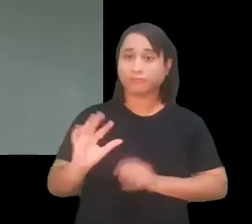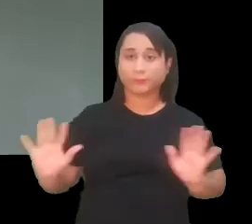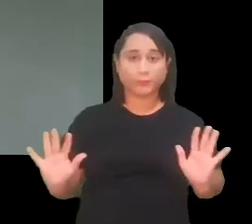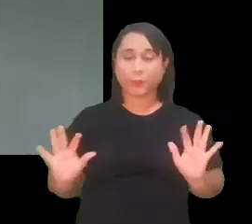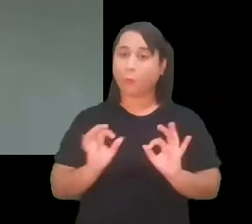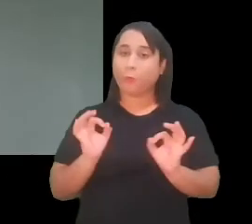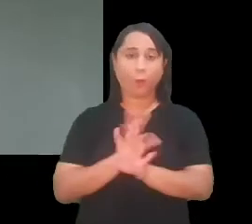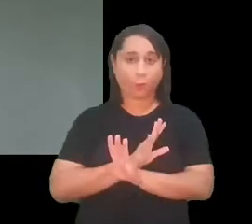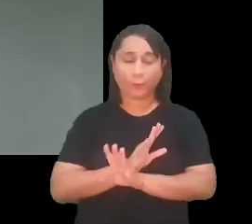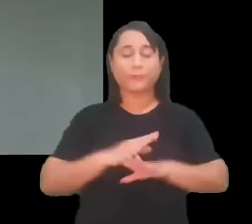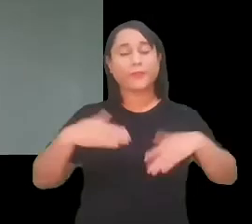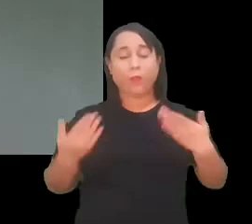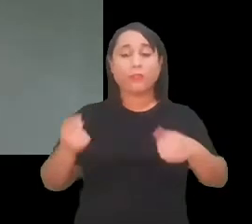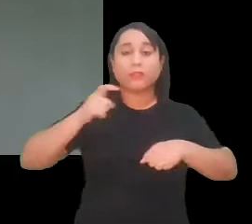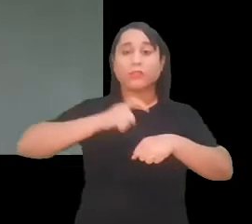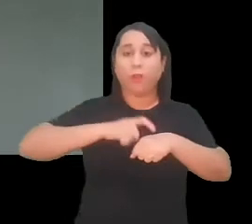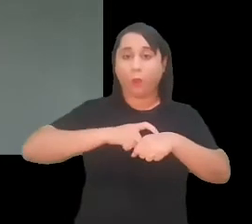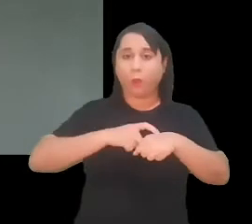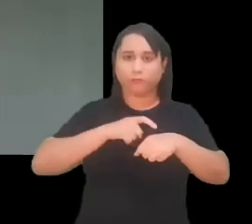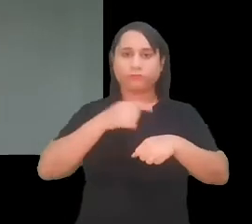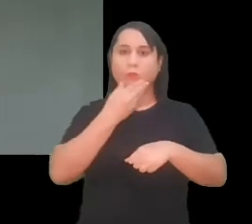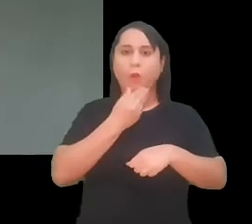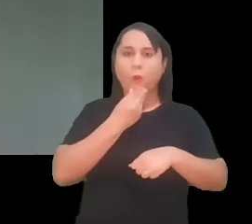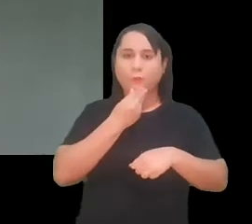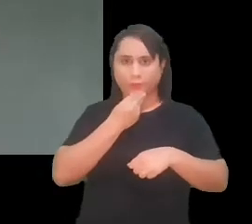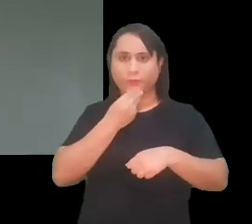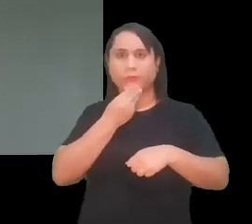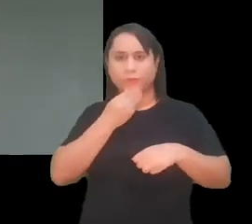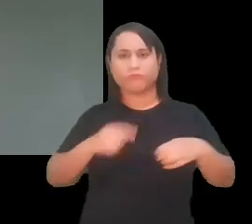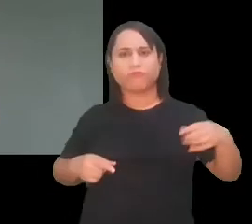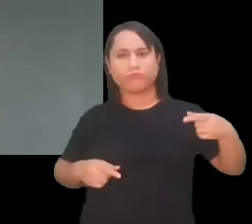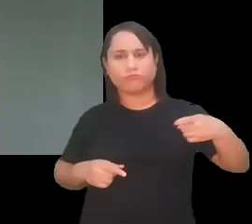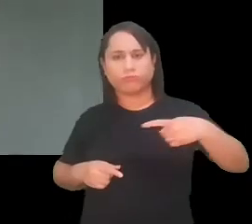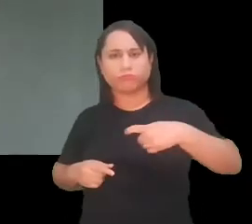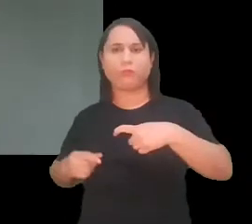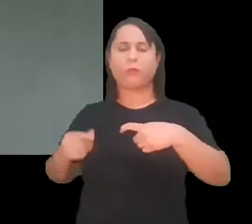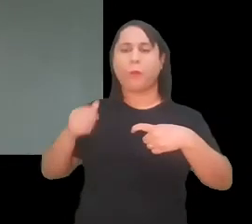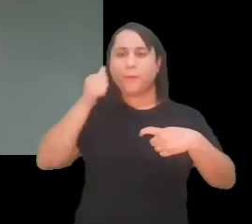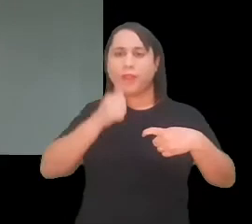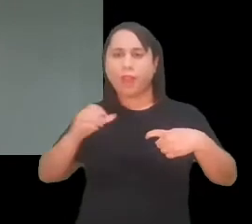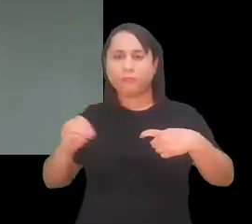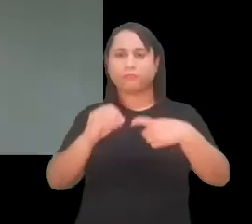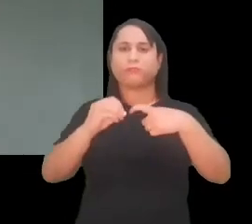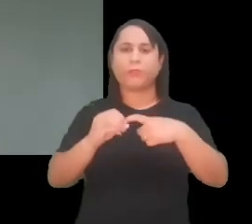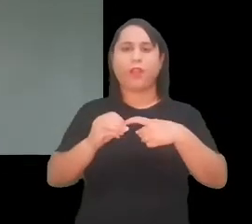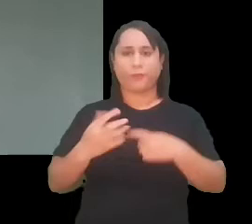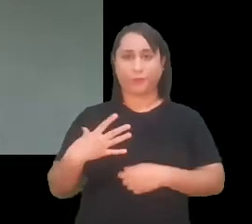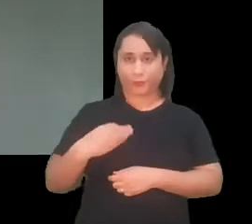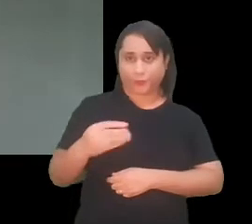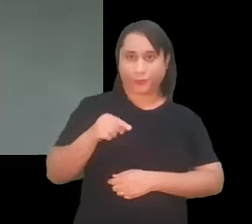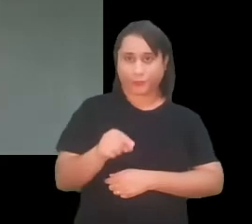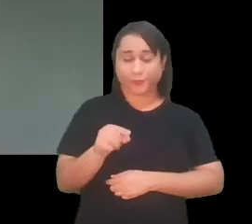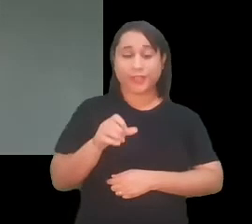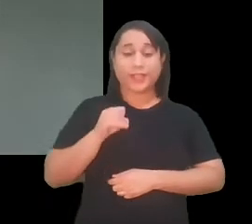entender? Na hora que o seu João aqui, ó, vai ter filhos, ele vai mandar um espermatozoide. E esse espermatozoide, se